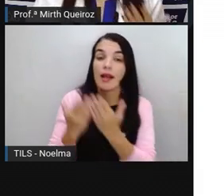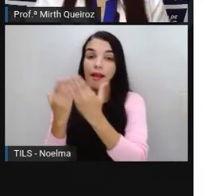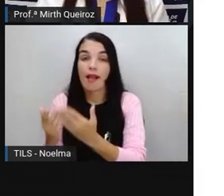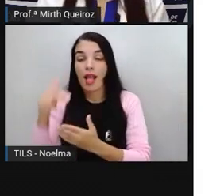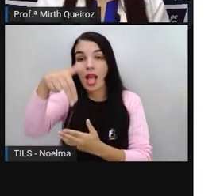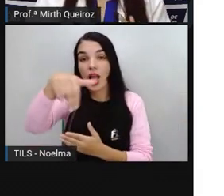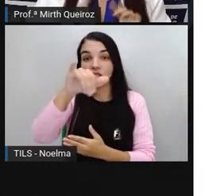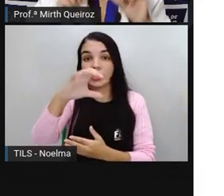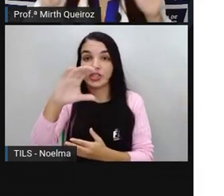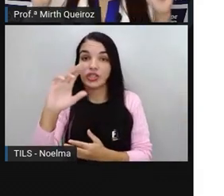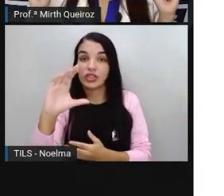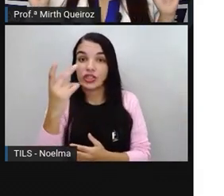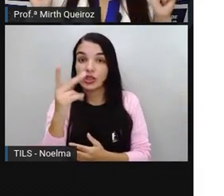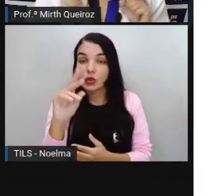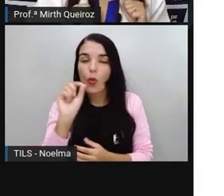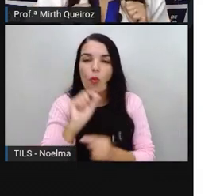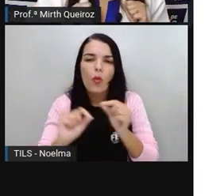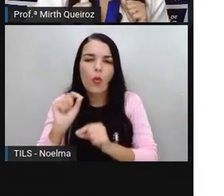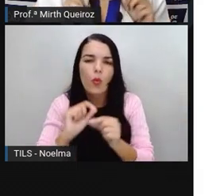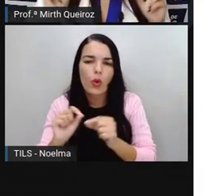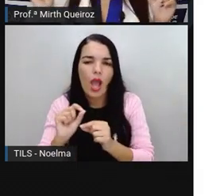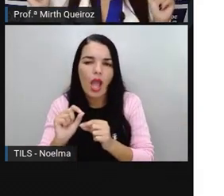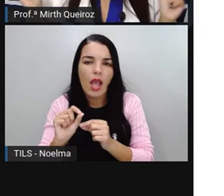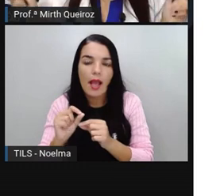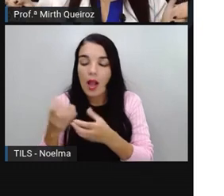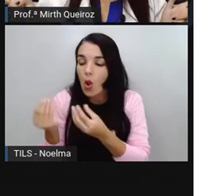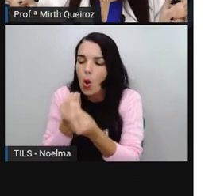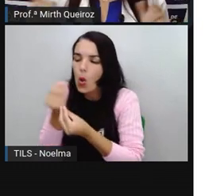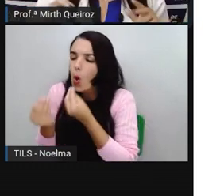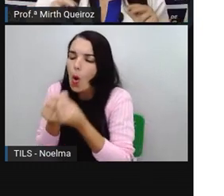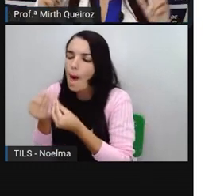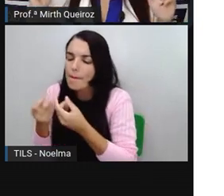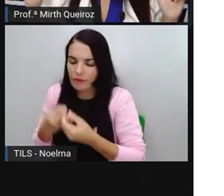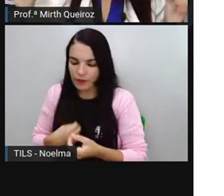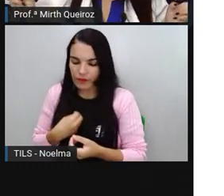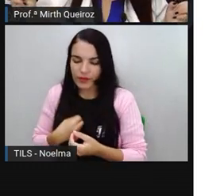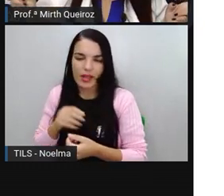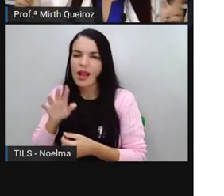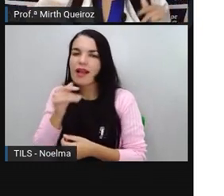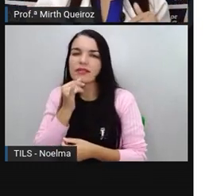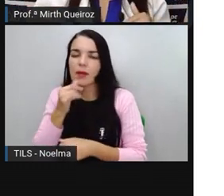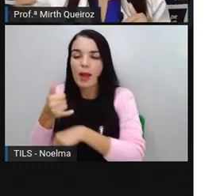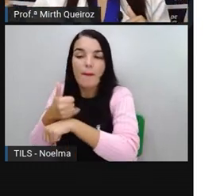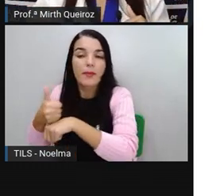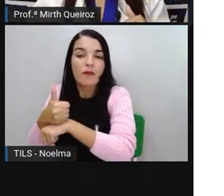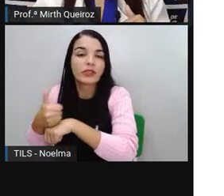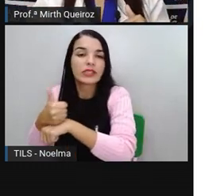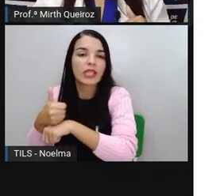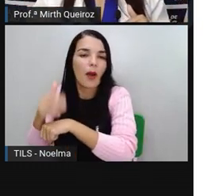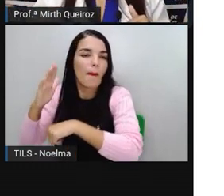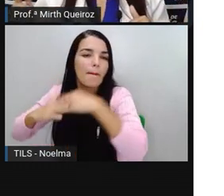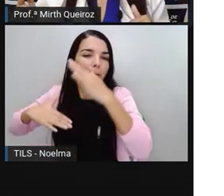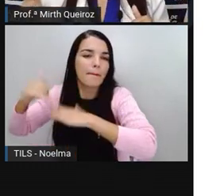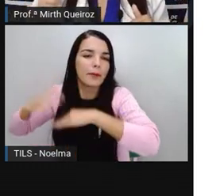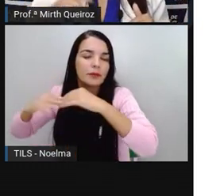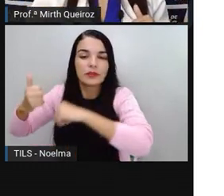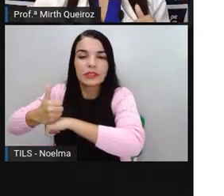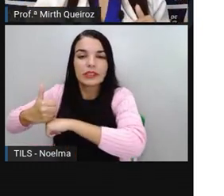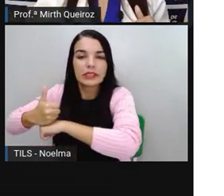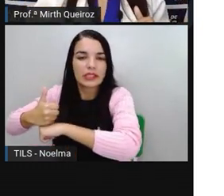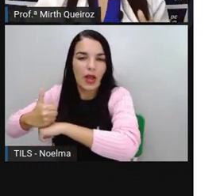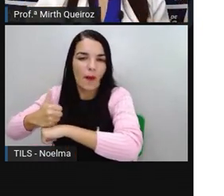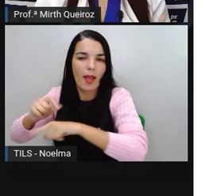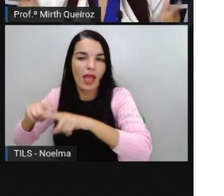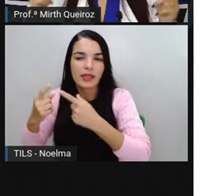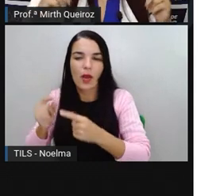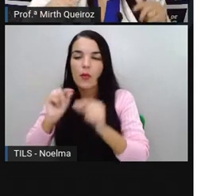é o modo de vida. A gente tem profissão entre aspas, é o que, que ele faz, significa o que, que faz, né? Porque quando a gente fala de profissão, a gente está